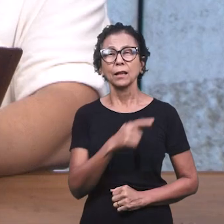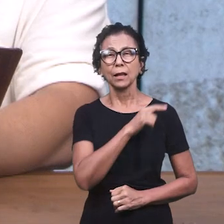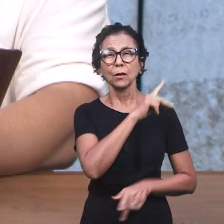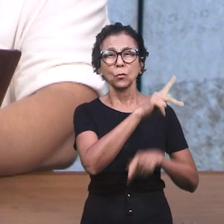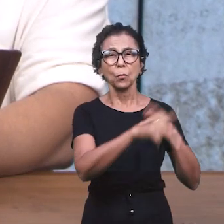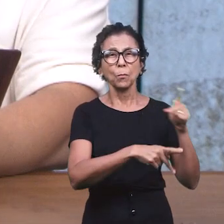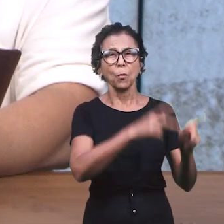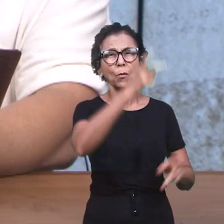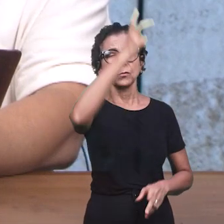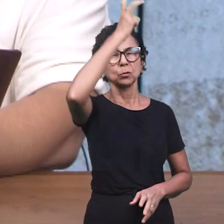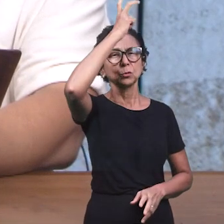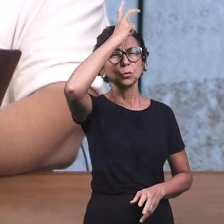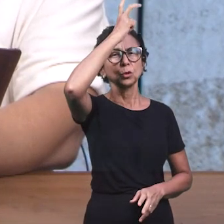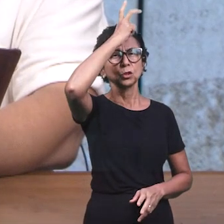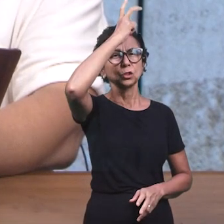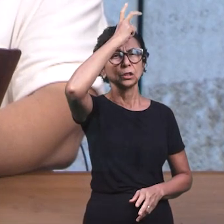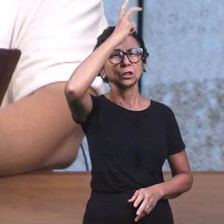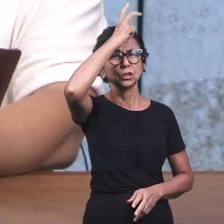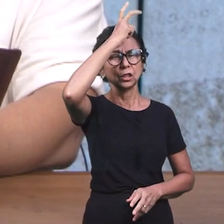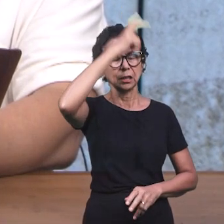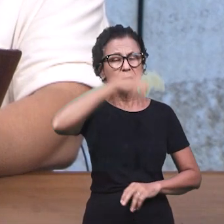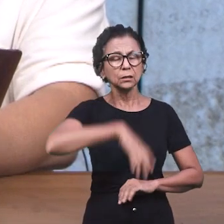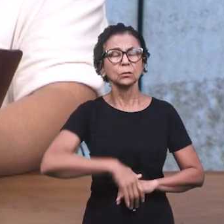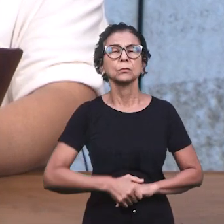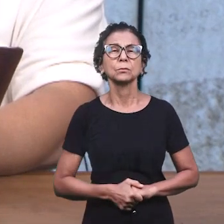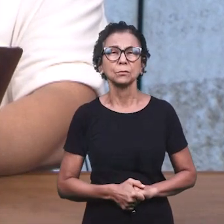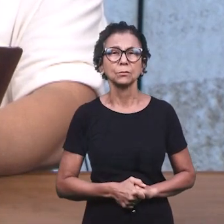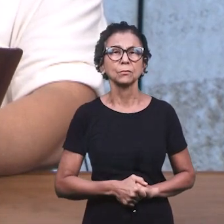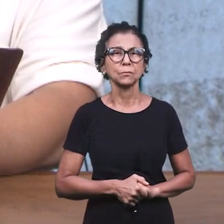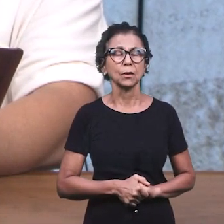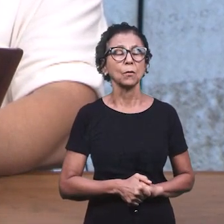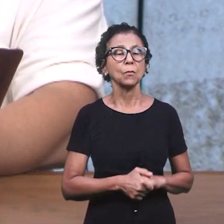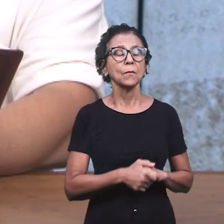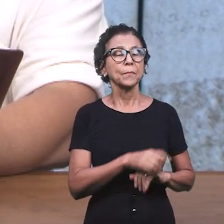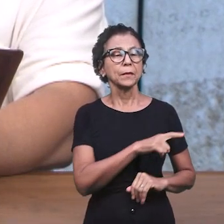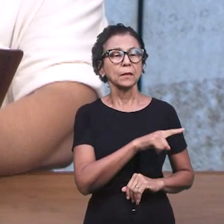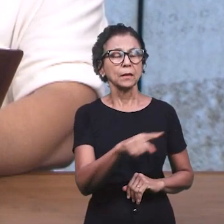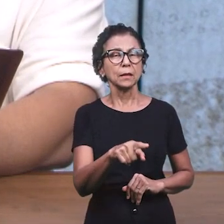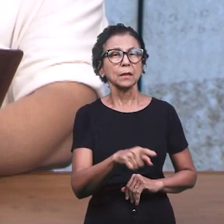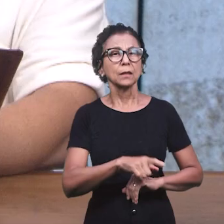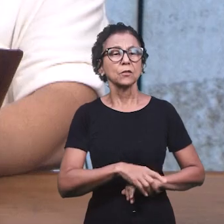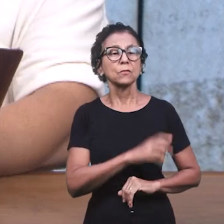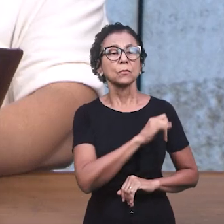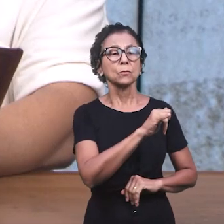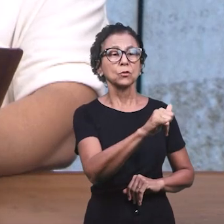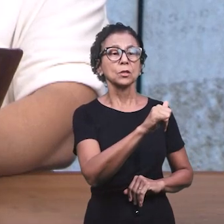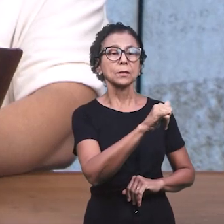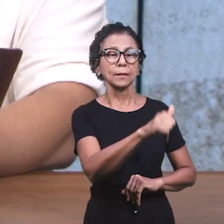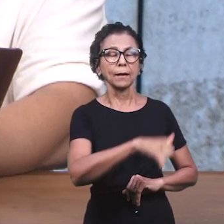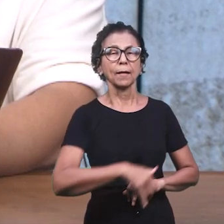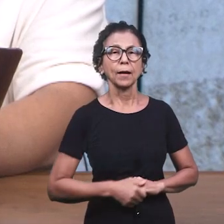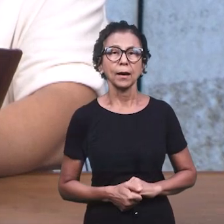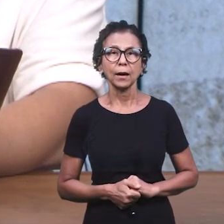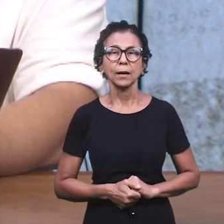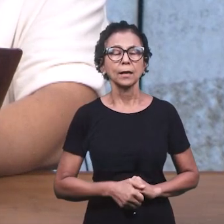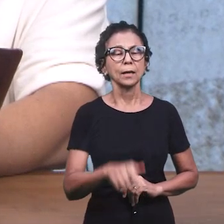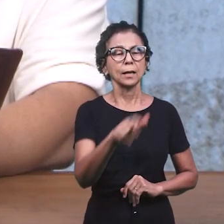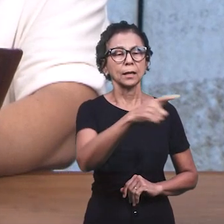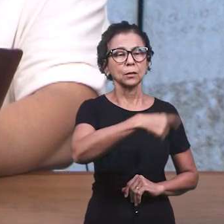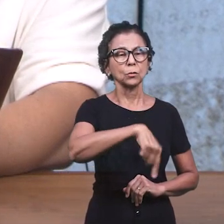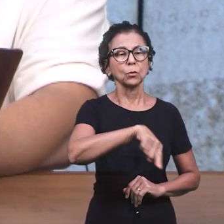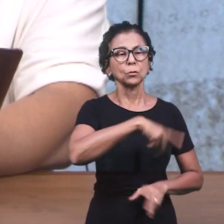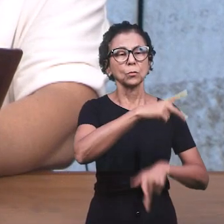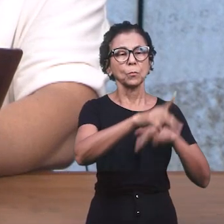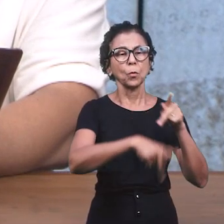porquanto com a tua força fizeste subir este povo do meio deles. E o dirão aos moradores dessa terra,